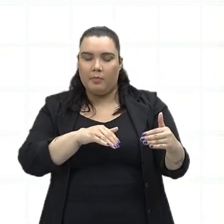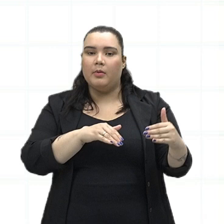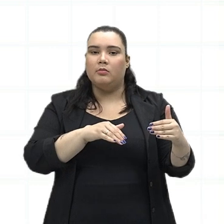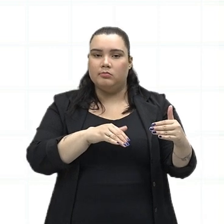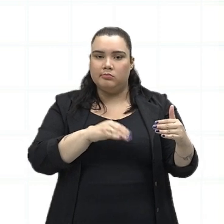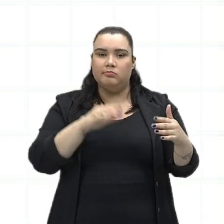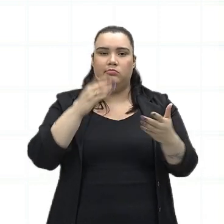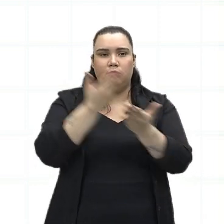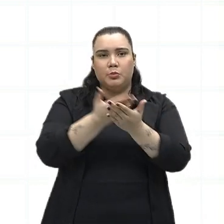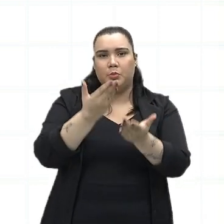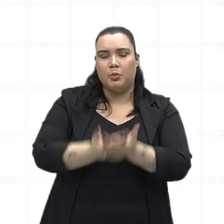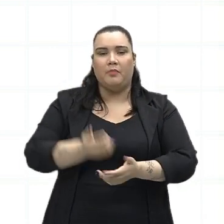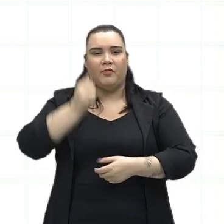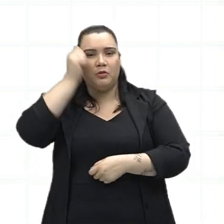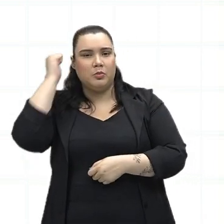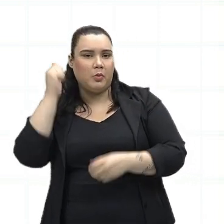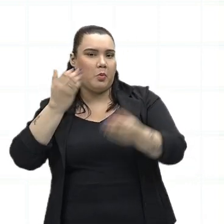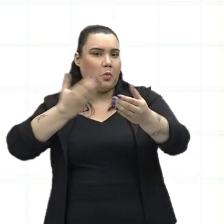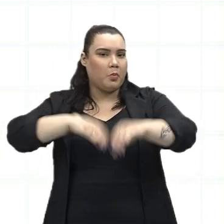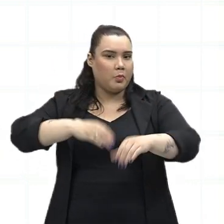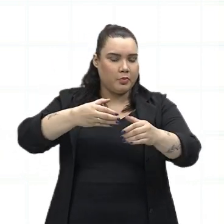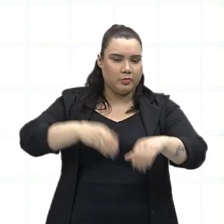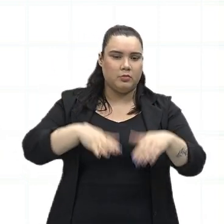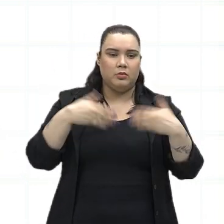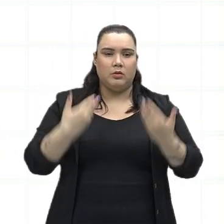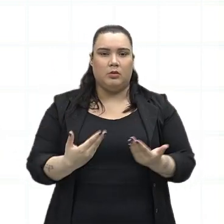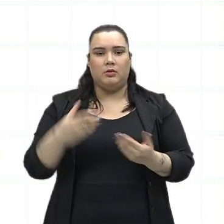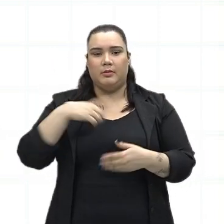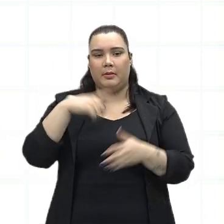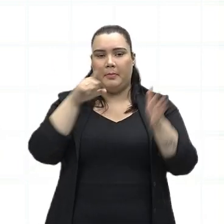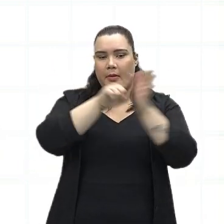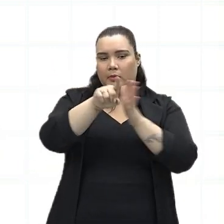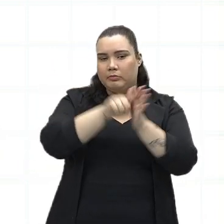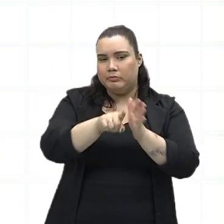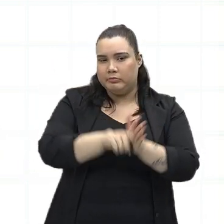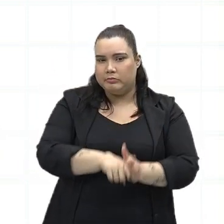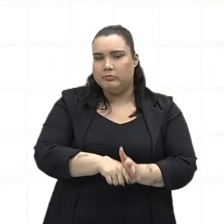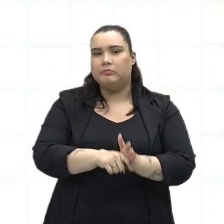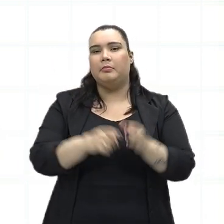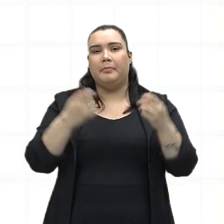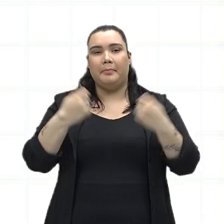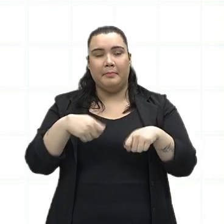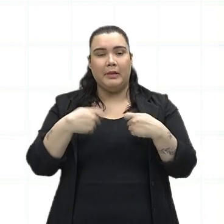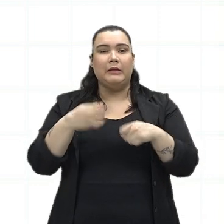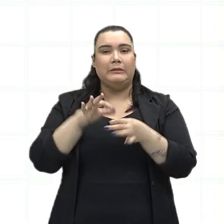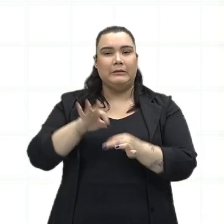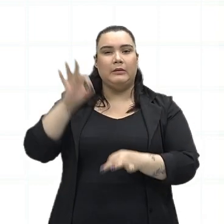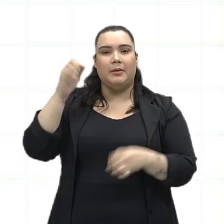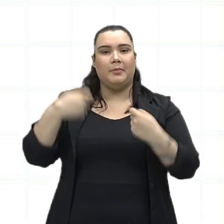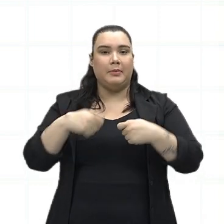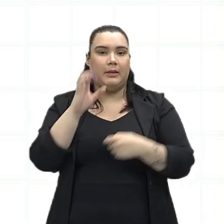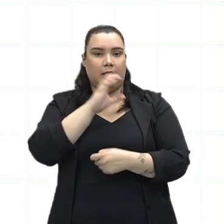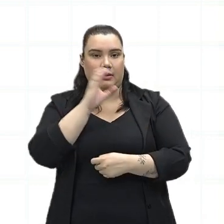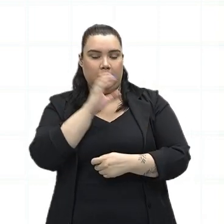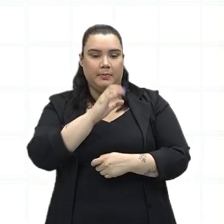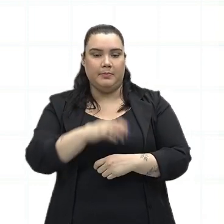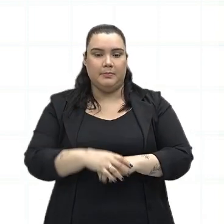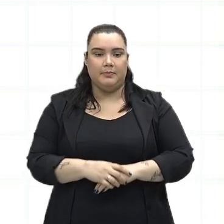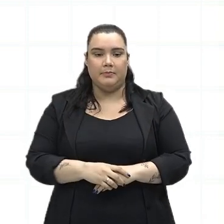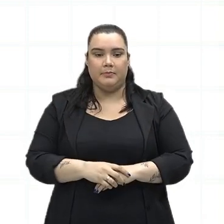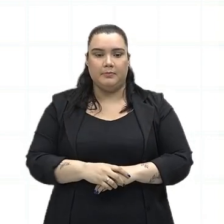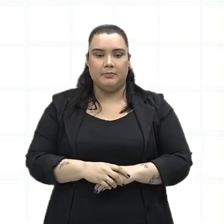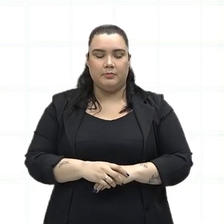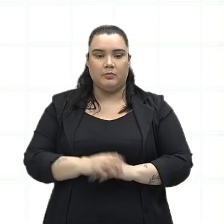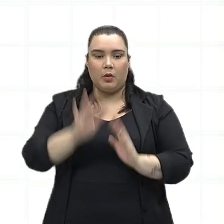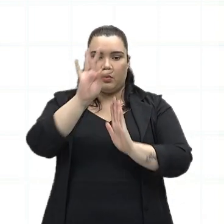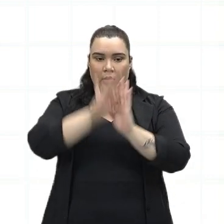fazendo vestibular, um concurso, então tem muitas perguntas, tem muitas questões e a gente tem que ganhar tempo, tá bom? Então a gente pula